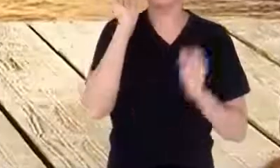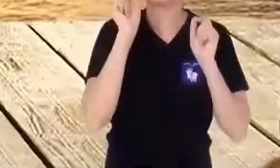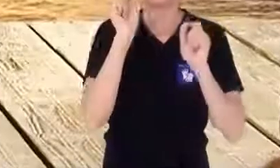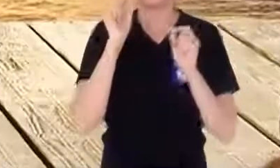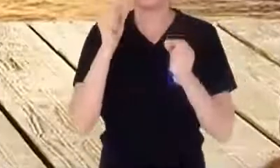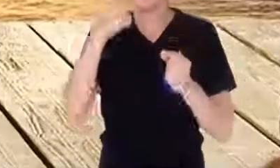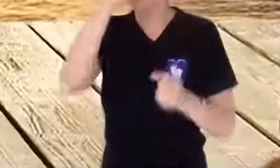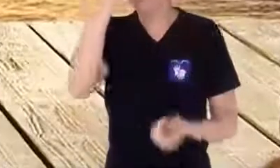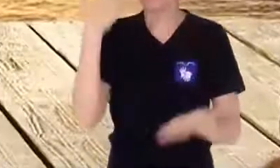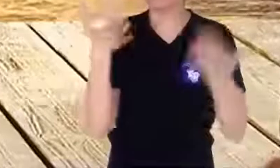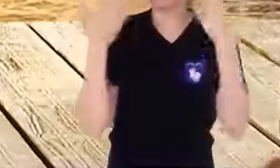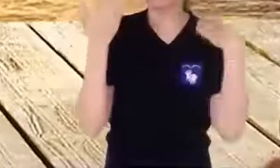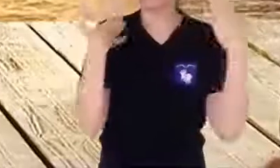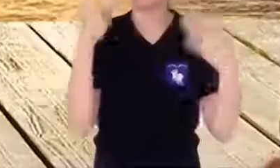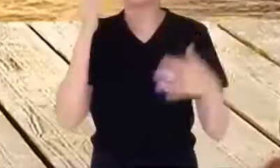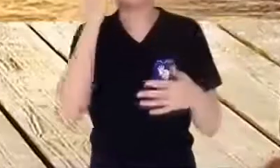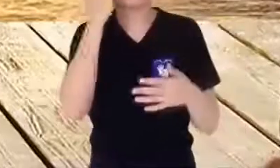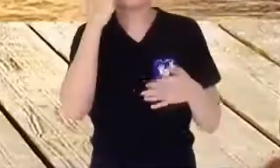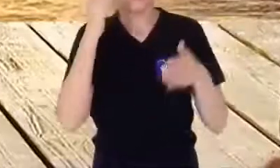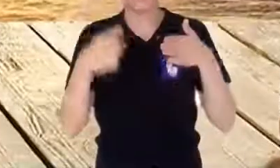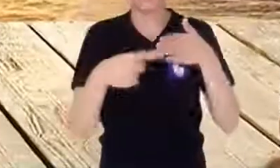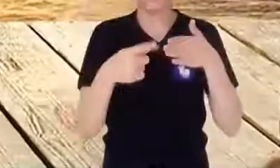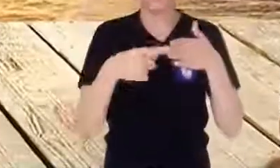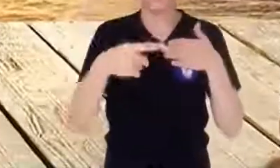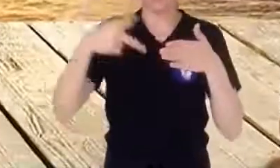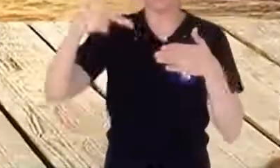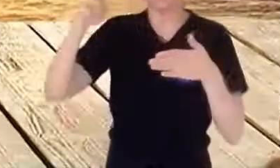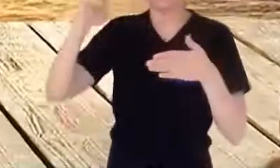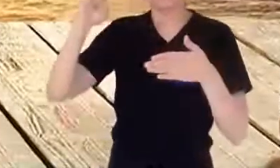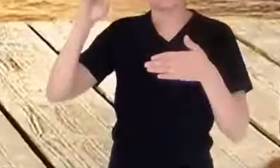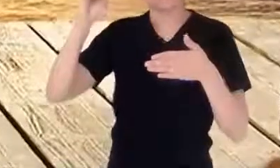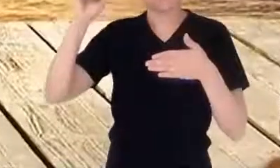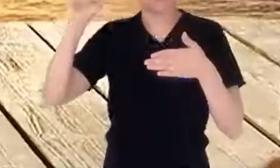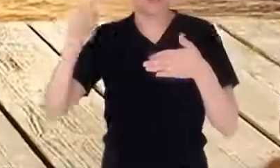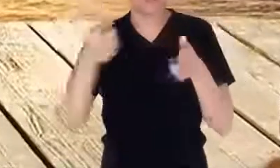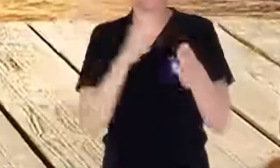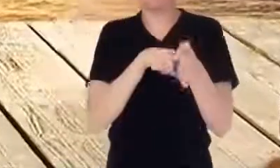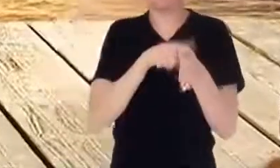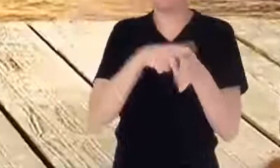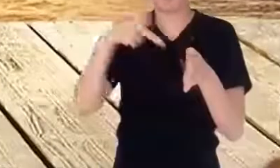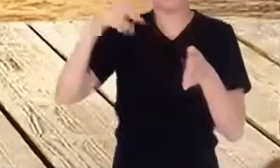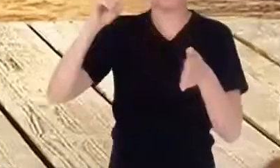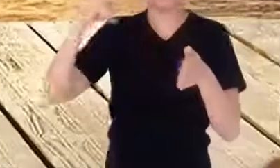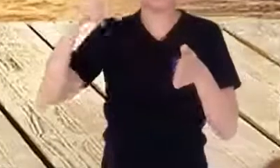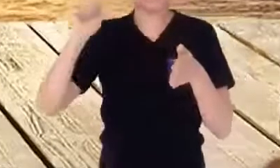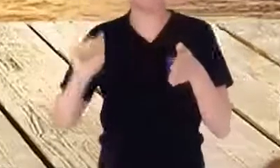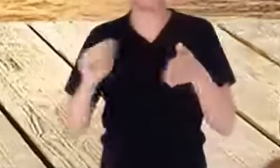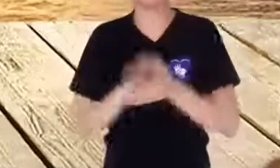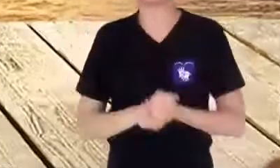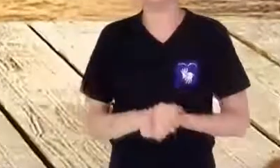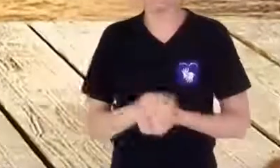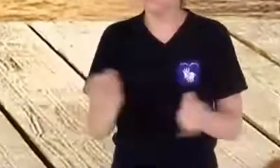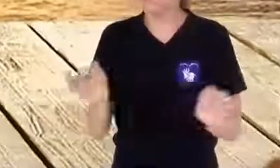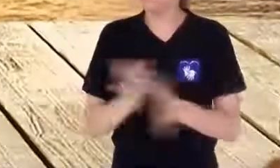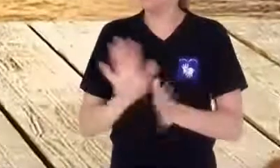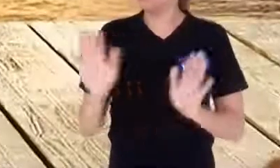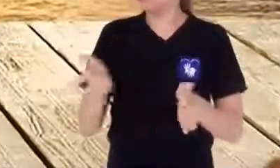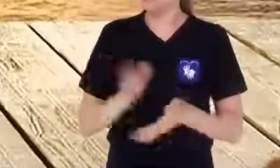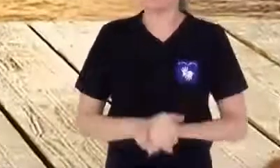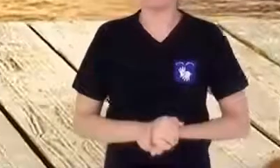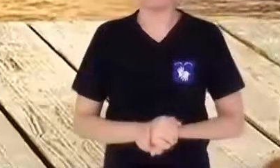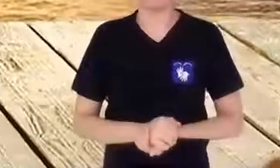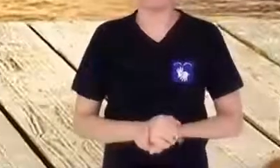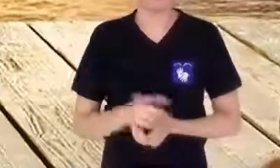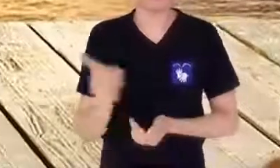é a proa e o que é a popa. Já tô pronto agora. Eu estou pronto para a missão, capitão. Com certeza. Não. Não é assim. Você,